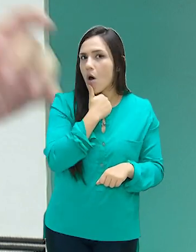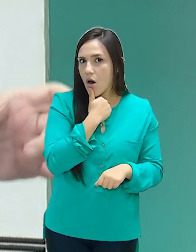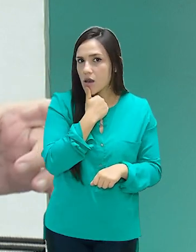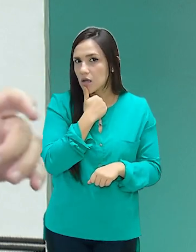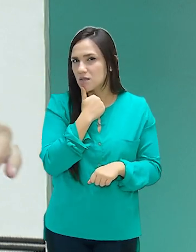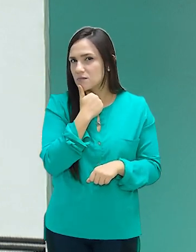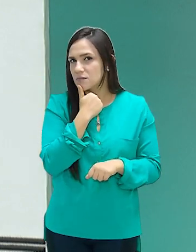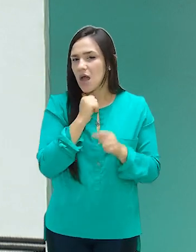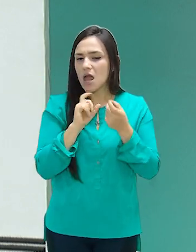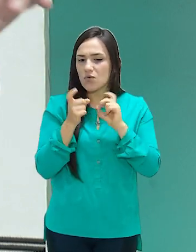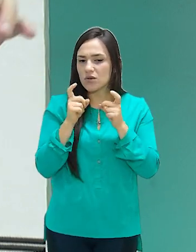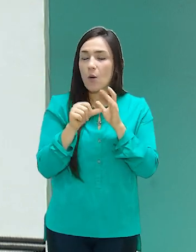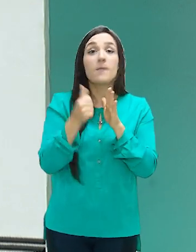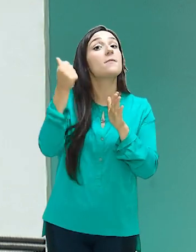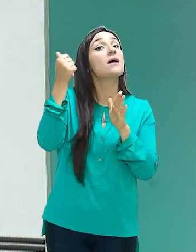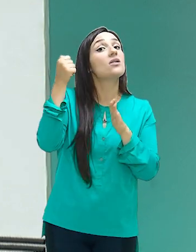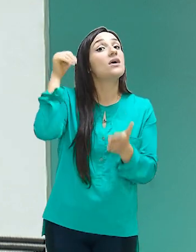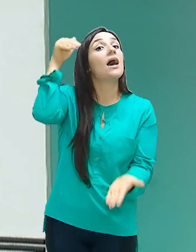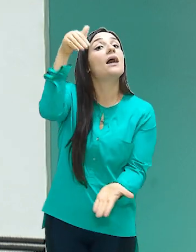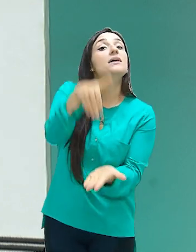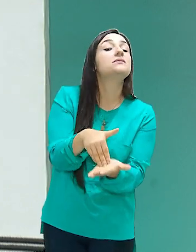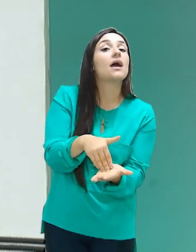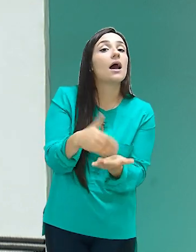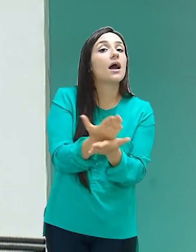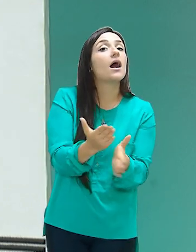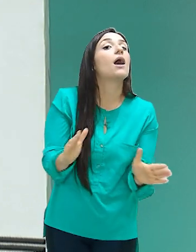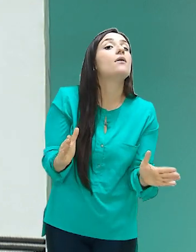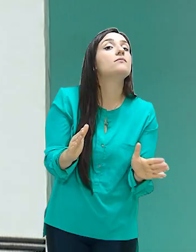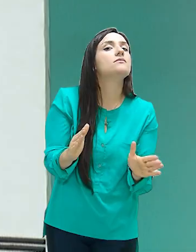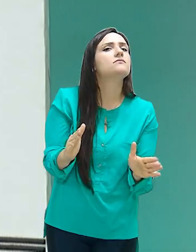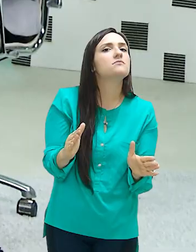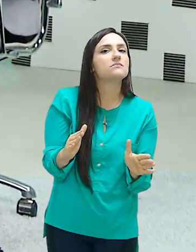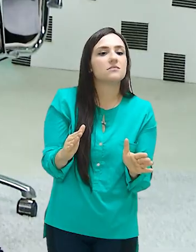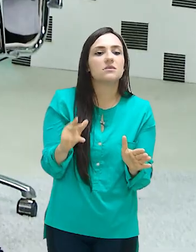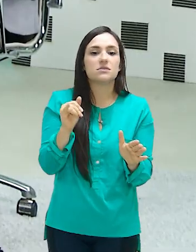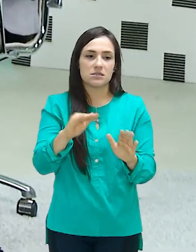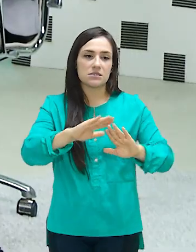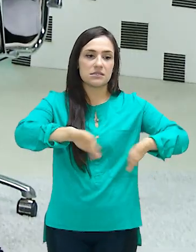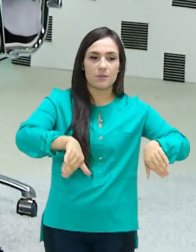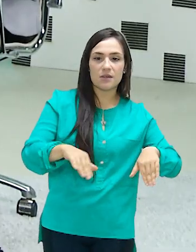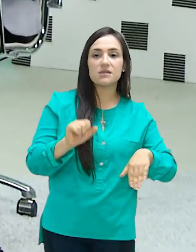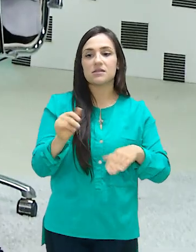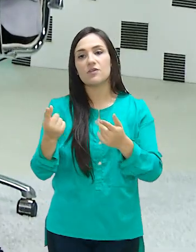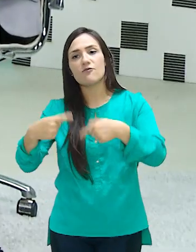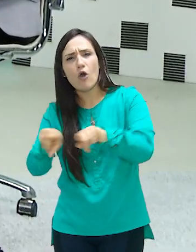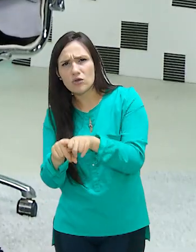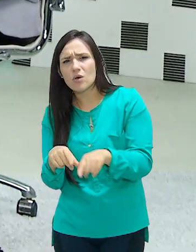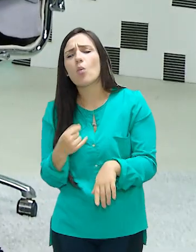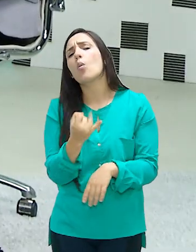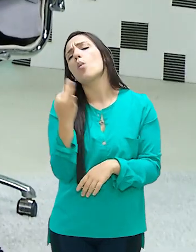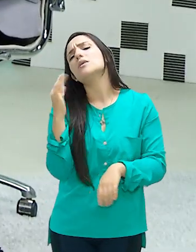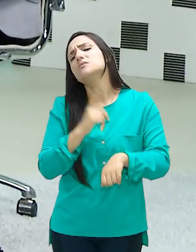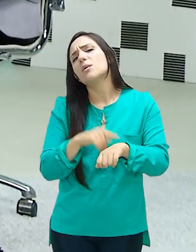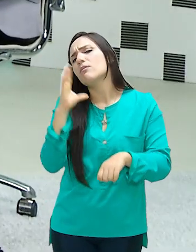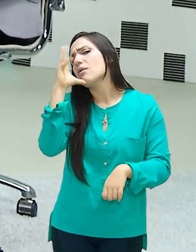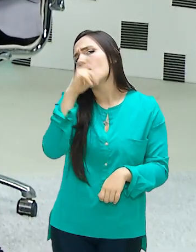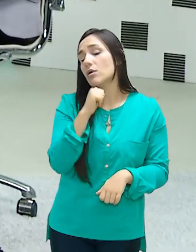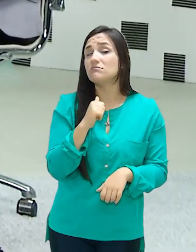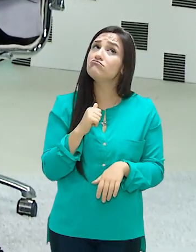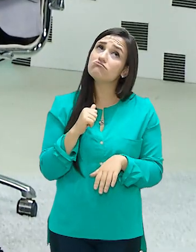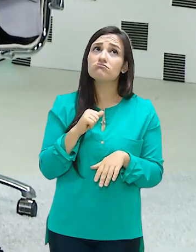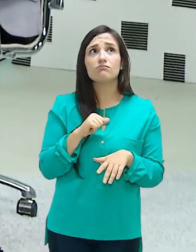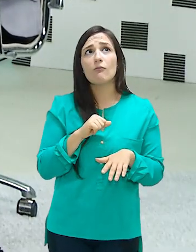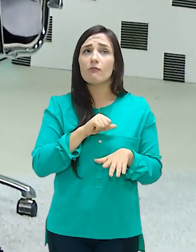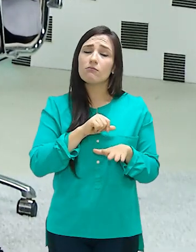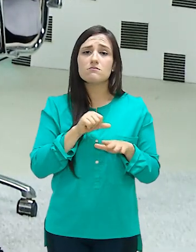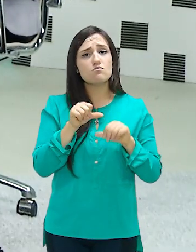do primeiro encontro e até a finalização, ou separação ou reconciliação? Ou a reconciliação. Varia muito, né?